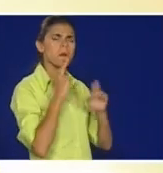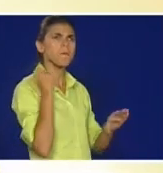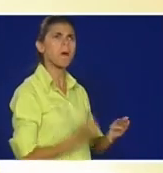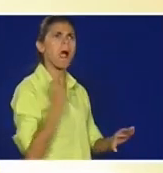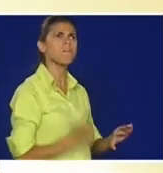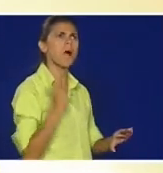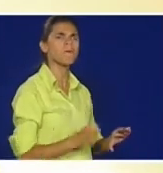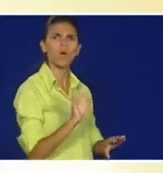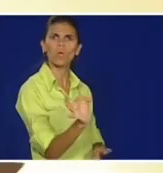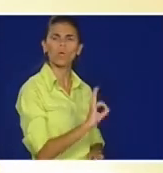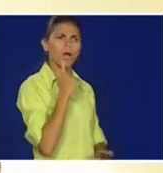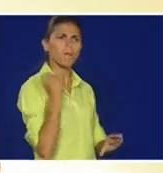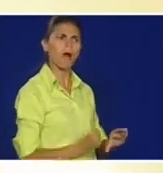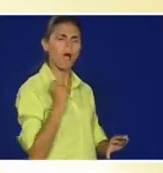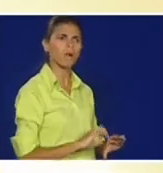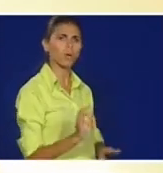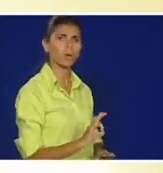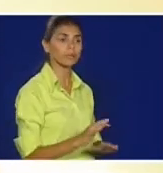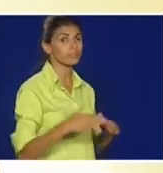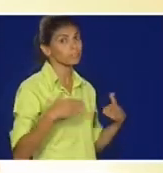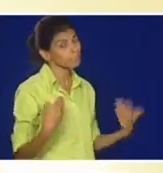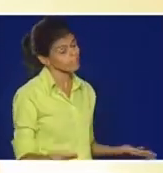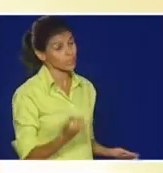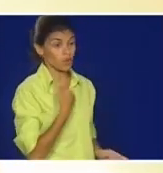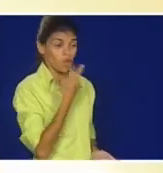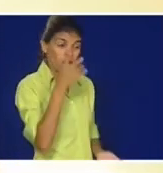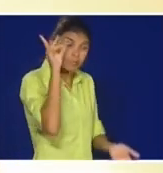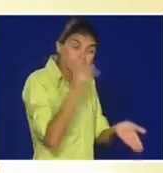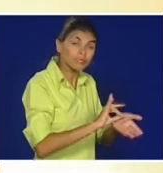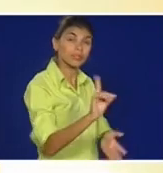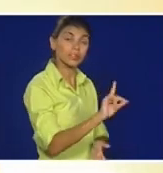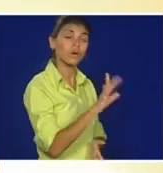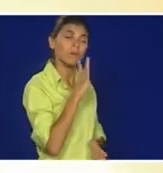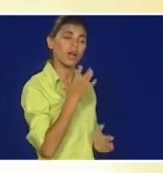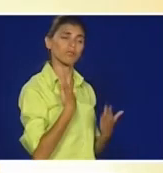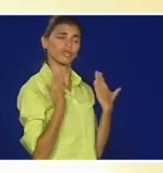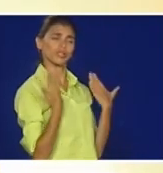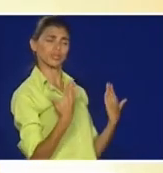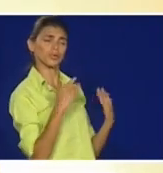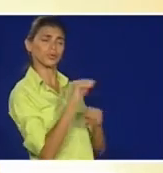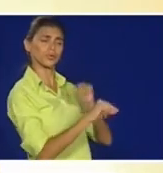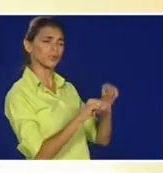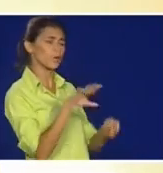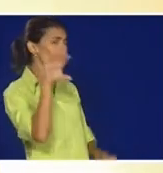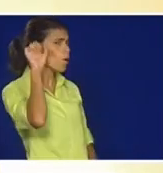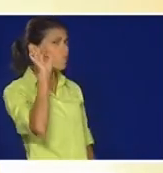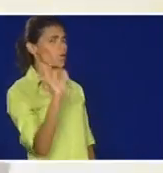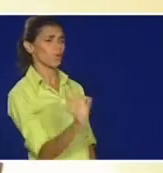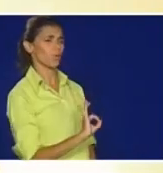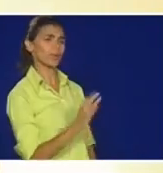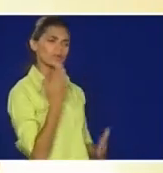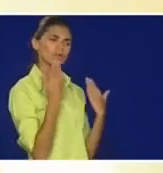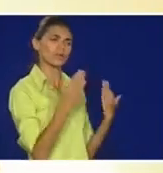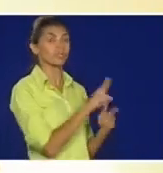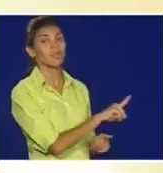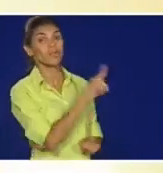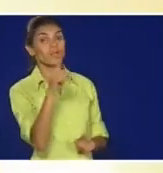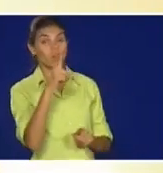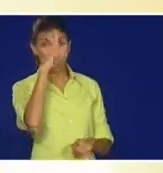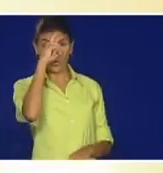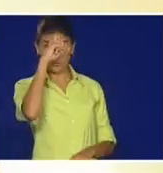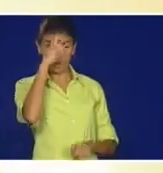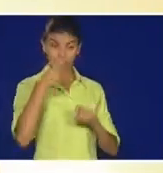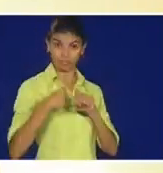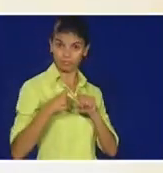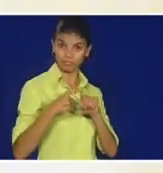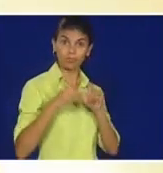não correspondeu. Aí ele foi e falou, bom, não vou te dar nenhum diagnóstico, mas provavelmente ele não ouve. Ele me encaminhou para o